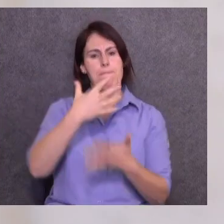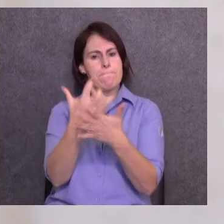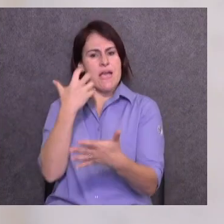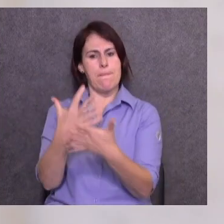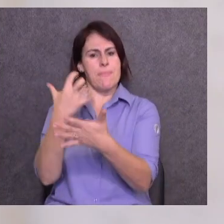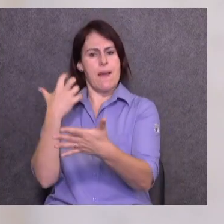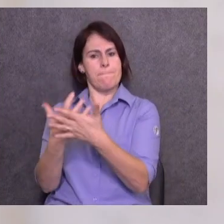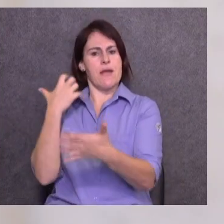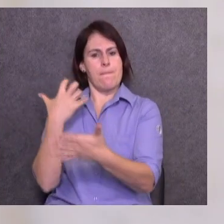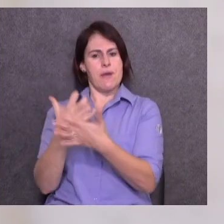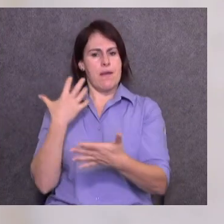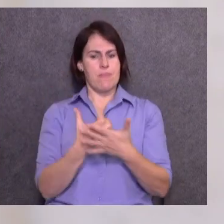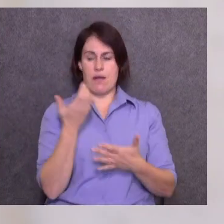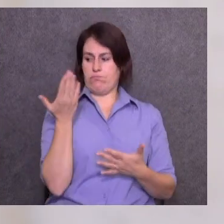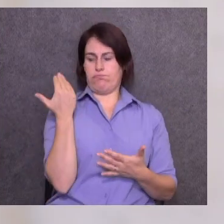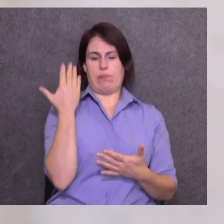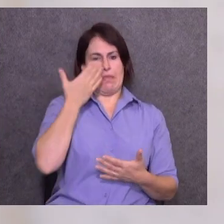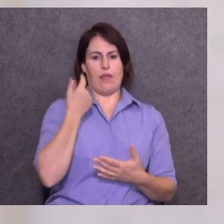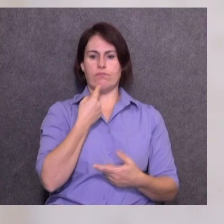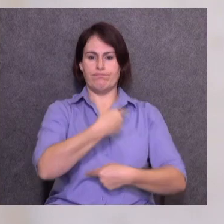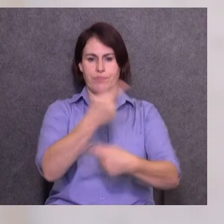ainda nestes dias.